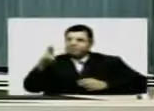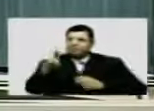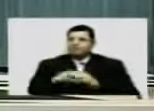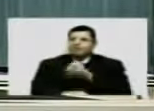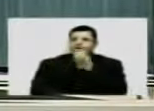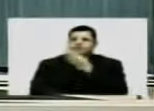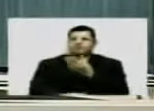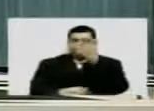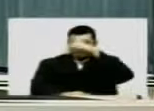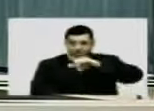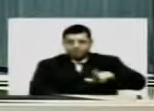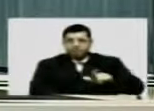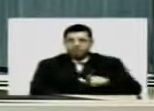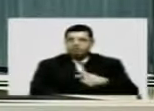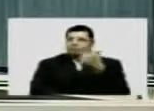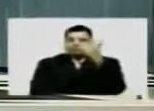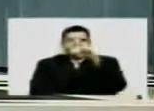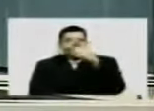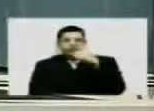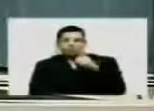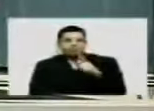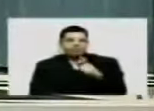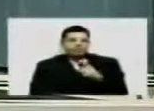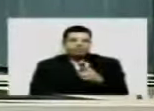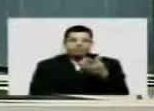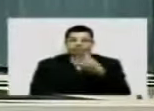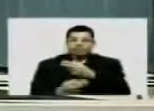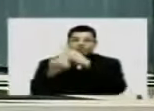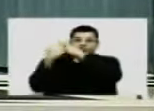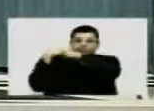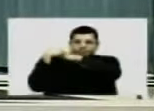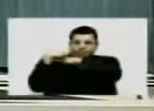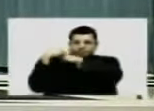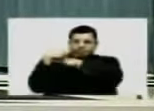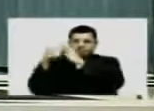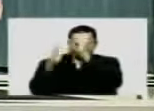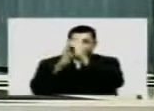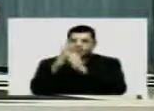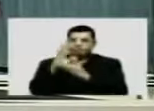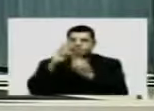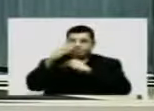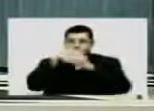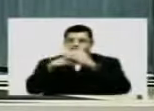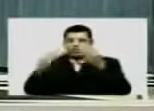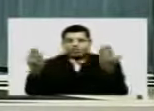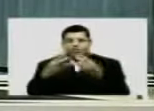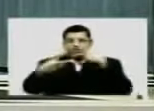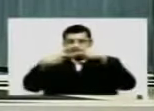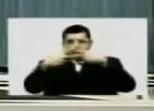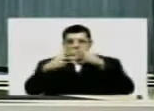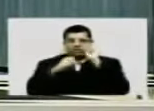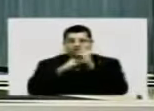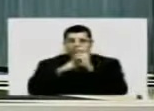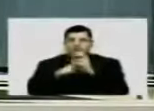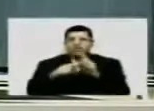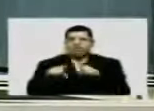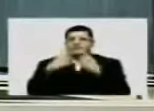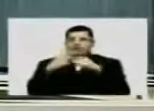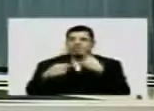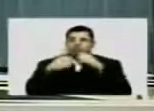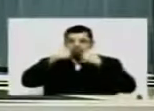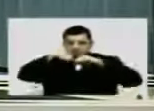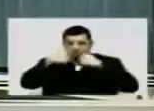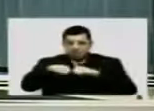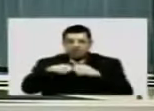mil. Repito, não há de se imputar a responsabilidade disso sobre a atual administração da Assembleia. Mas